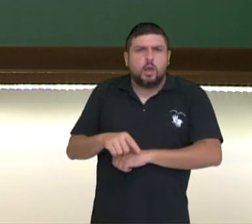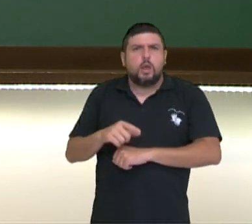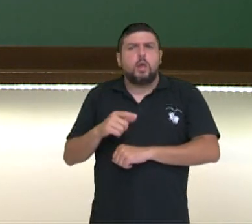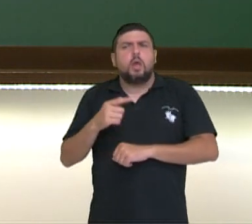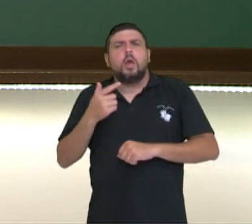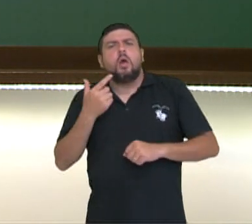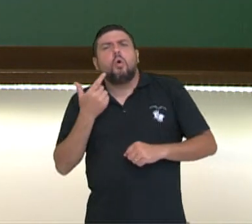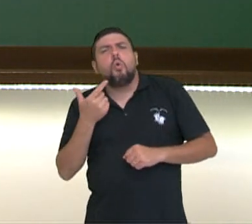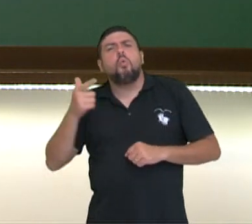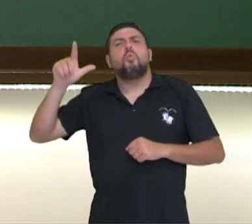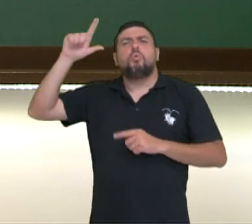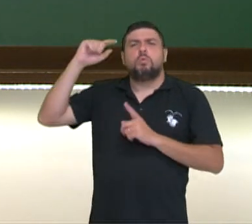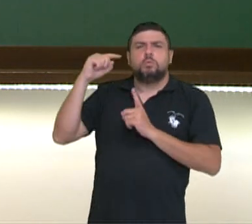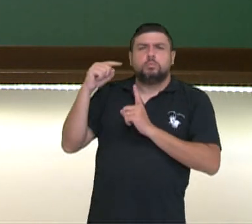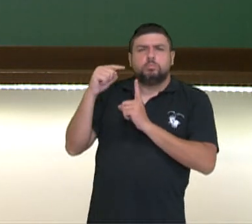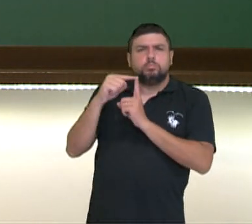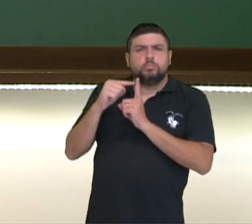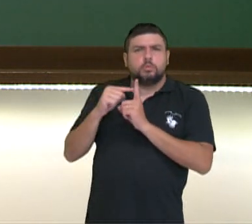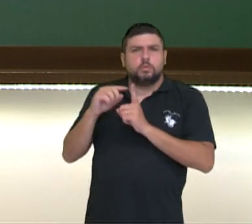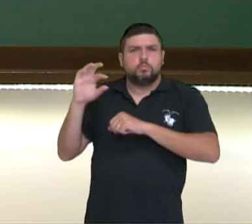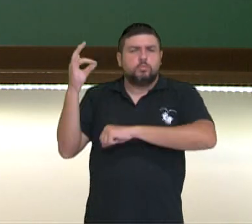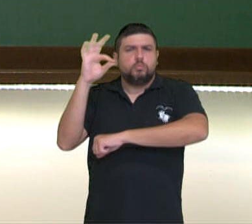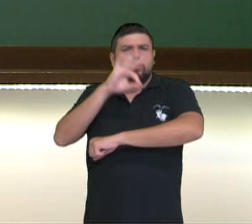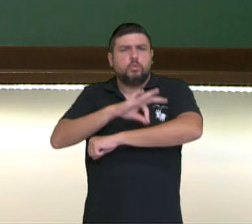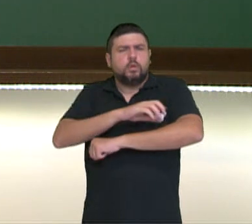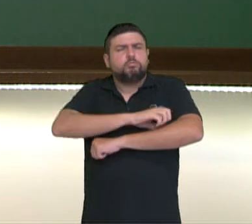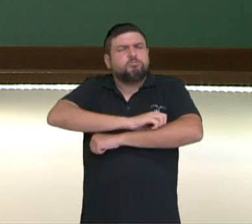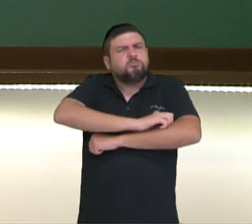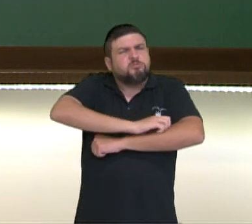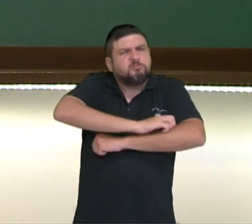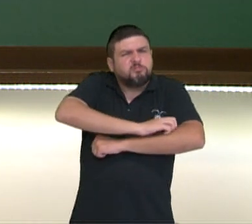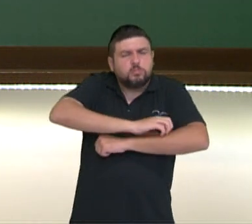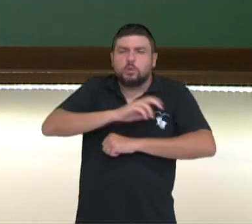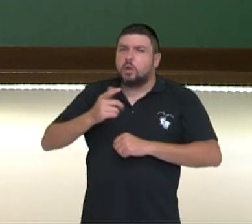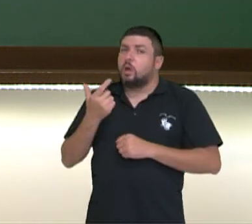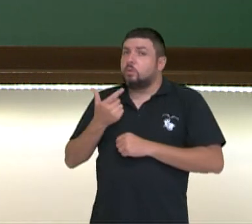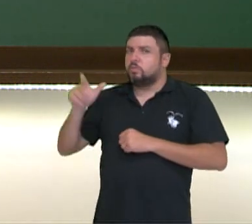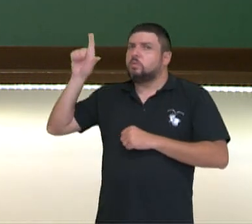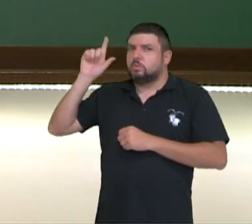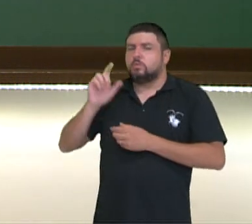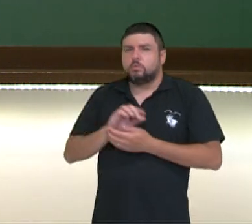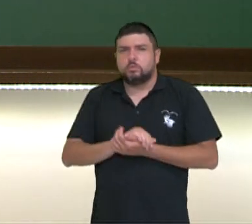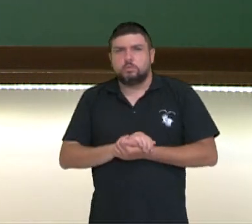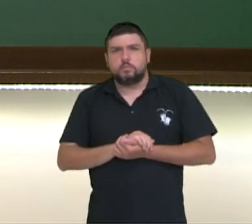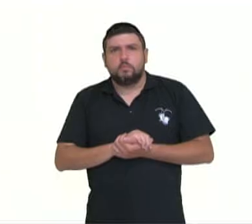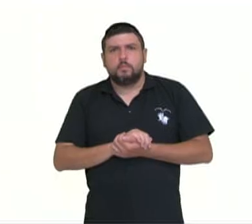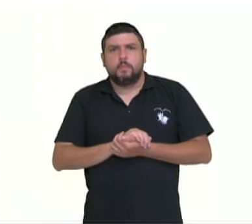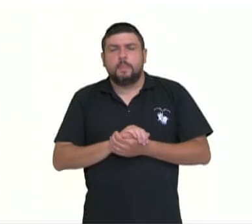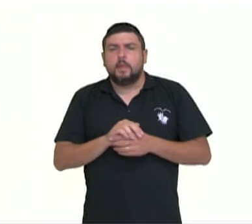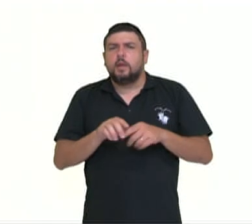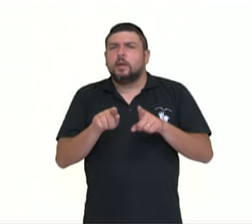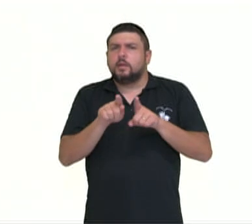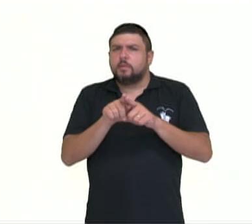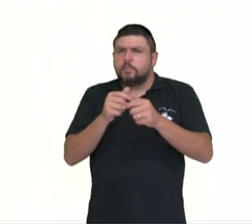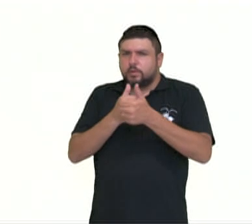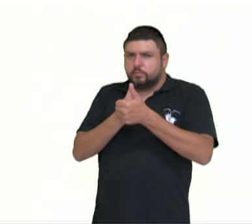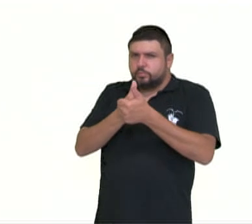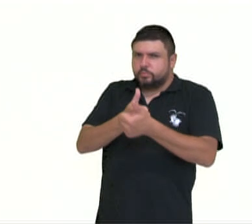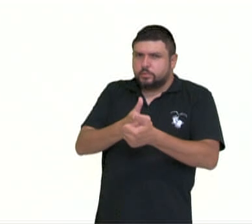outra espécie de mosquito também. Tá? Nós também vemos, acompanhando no slide aqui, que